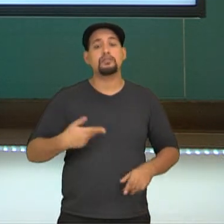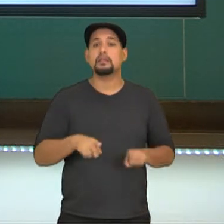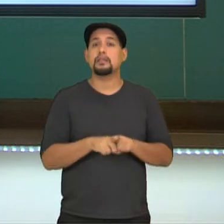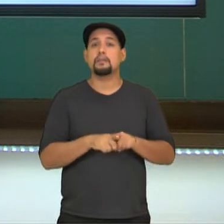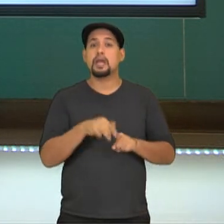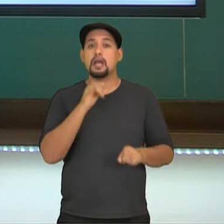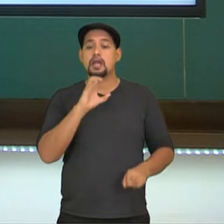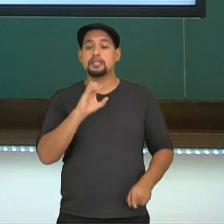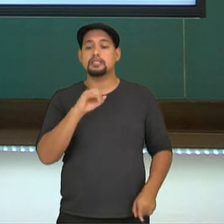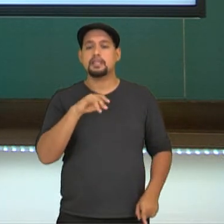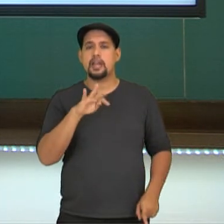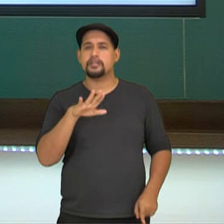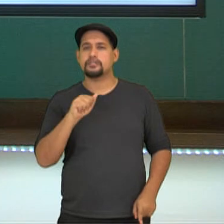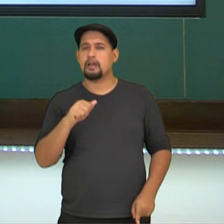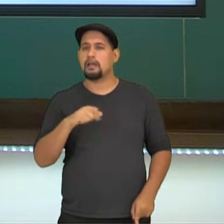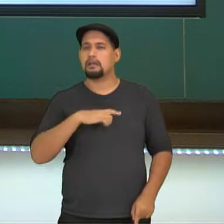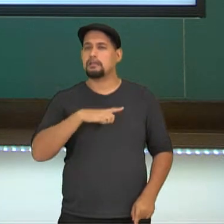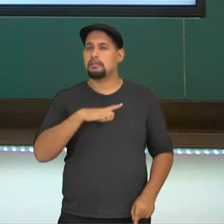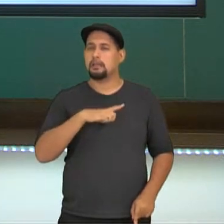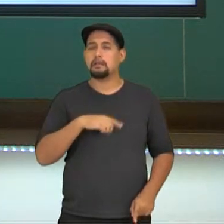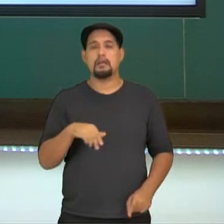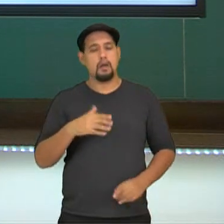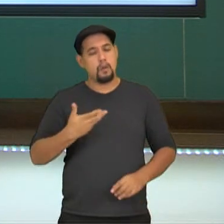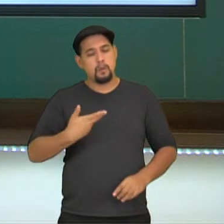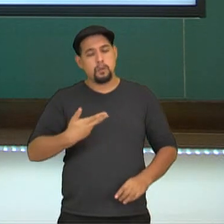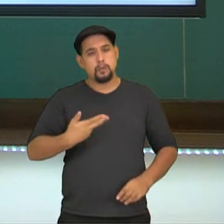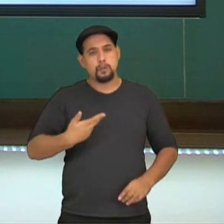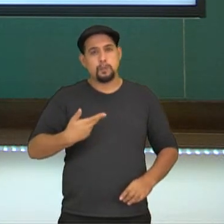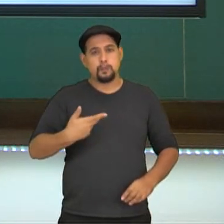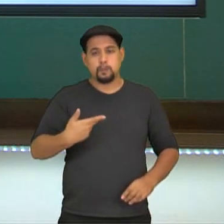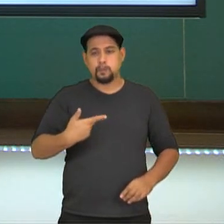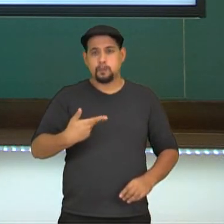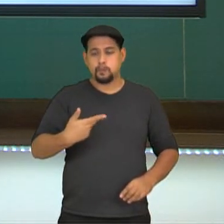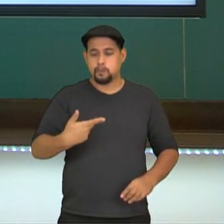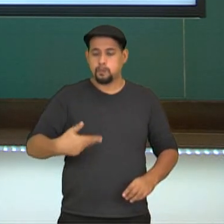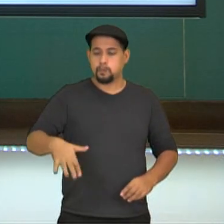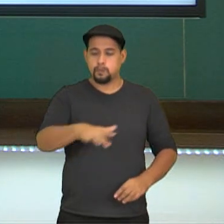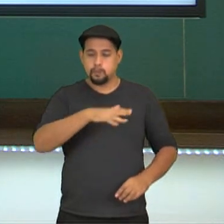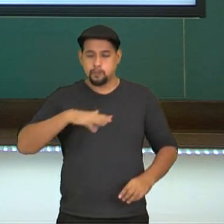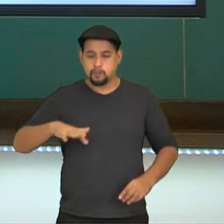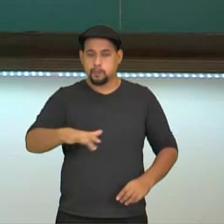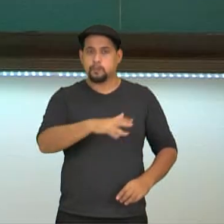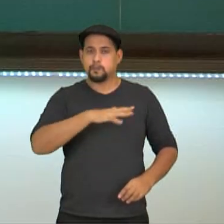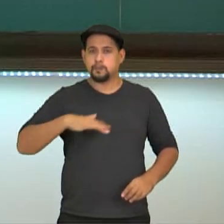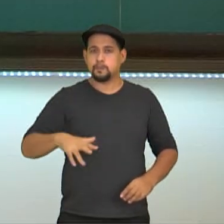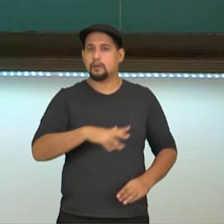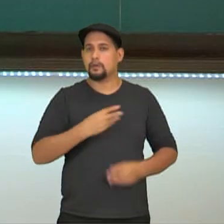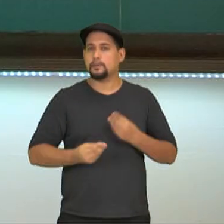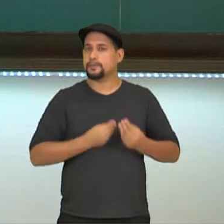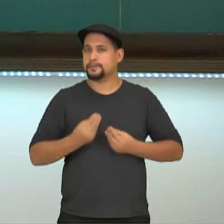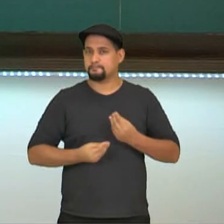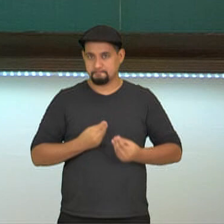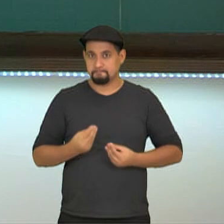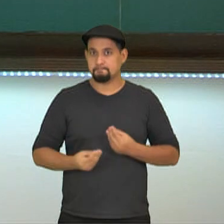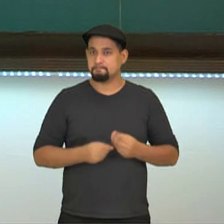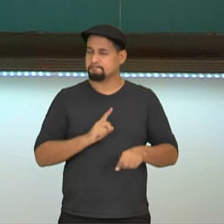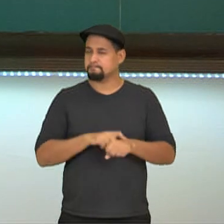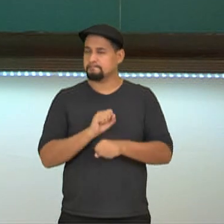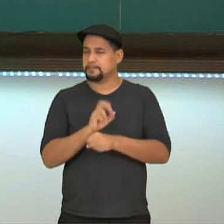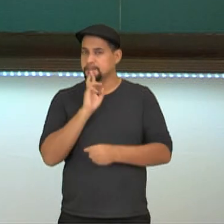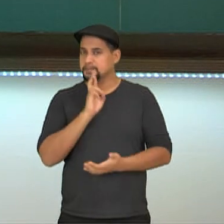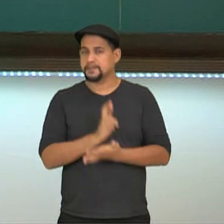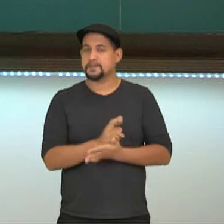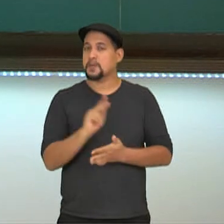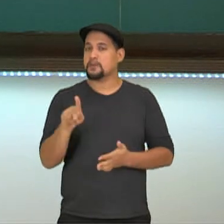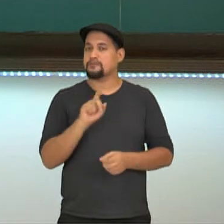a energia cinética que essa partícula vai adquirir quando entrar nesse campo e viajar por 20 centímetros por ele. Ok? Tempo para você